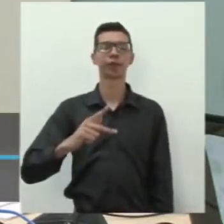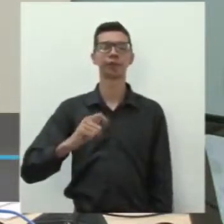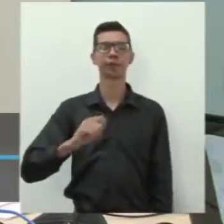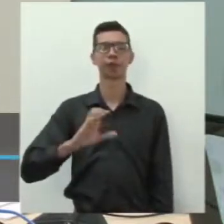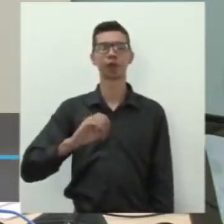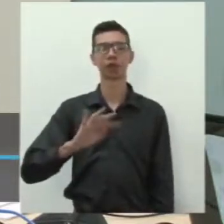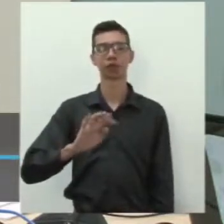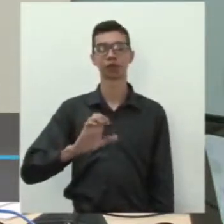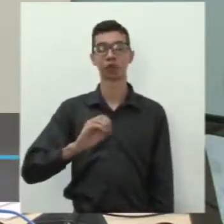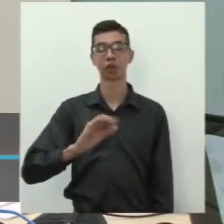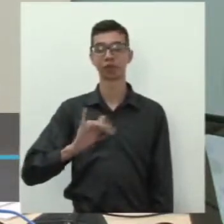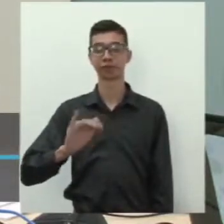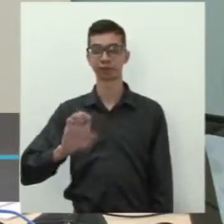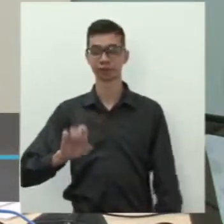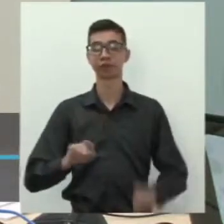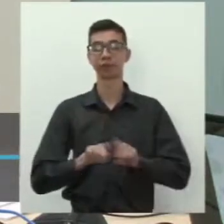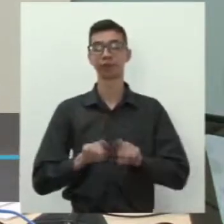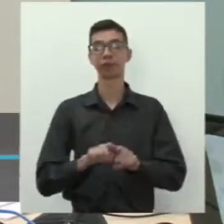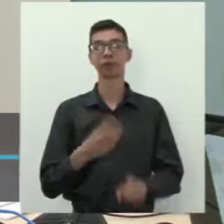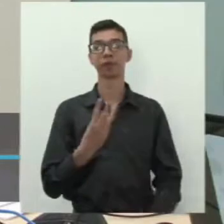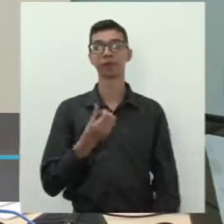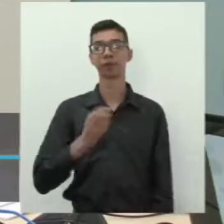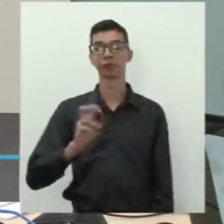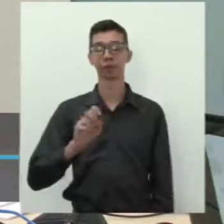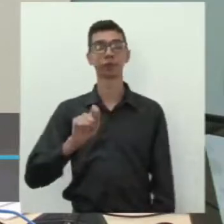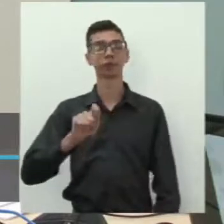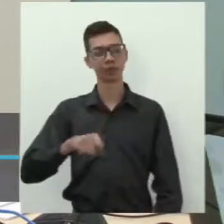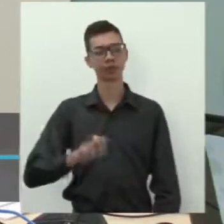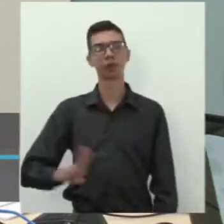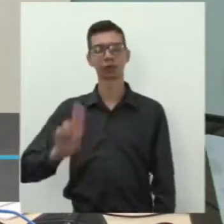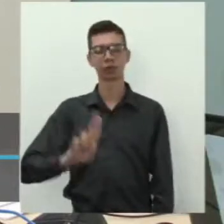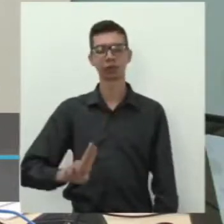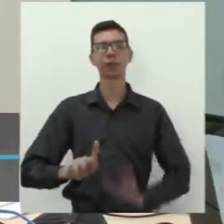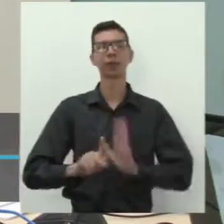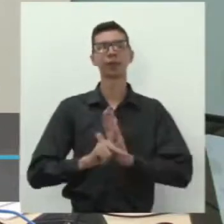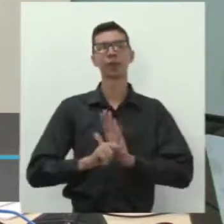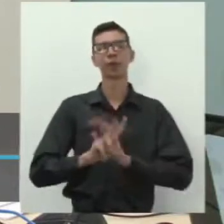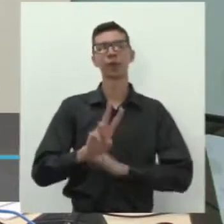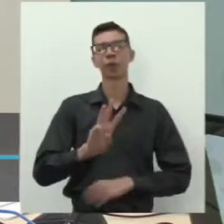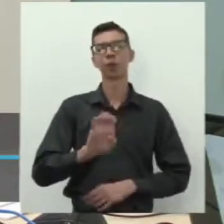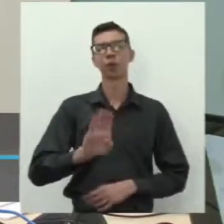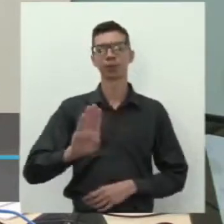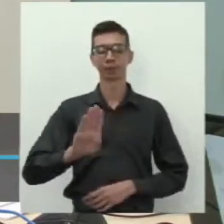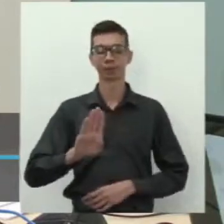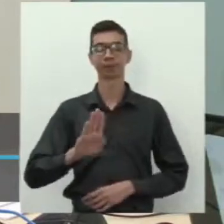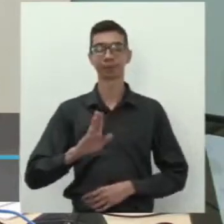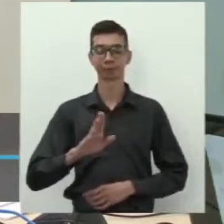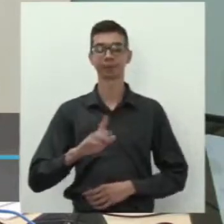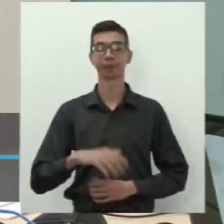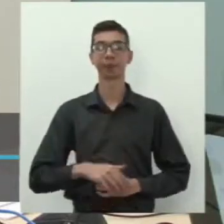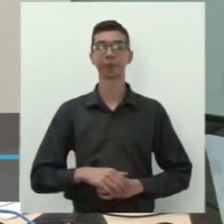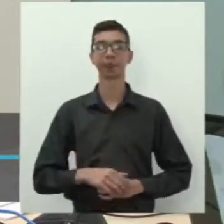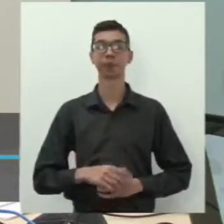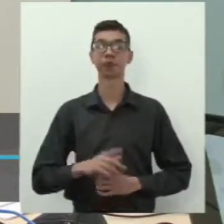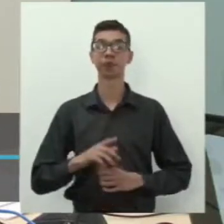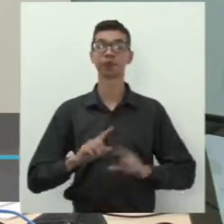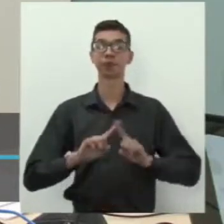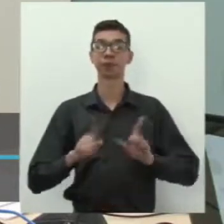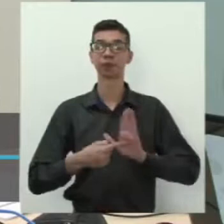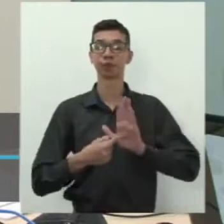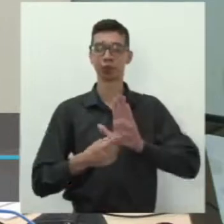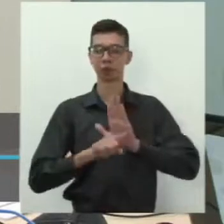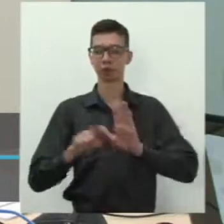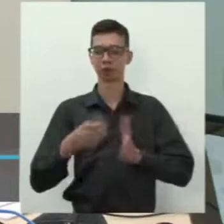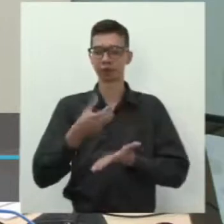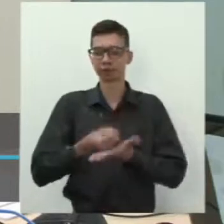Office 365, a versão web, tá? A gente vai trabalhar aqui no instalado, porque o instalado ele é mais completo, tem mais opções, e